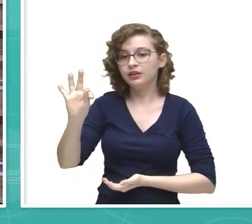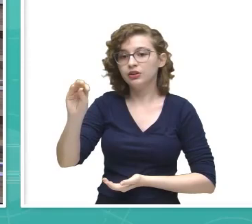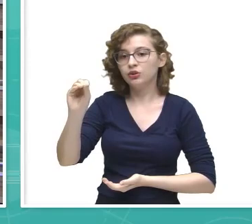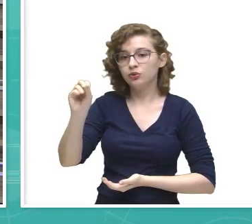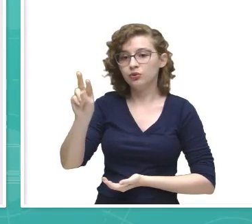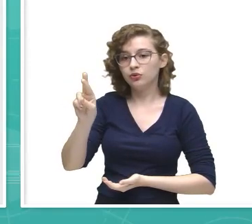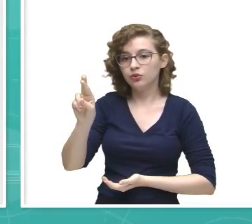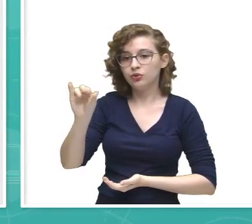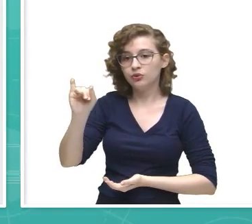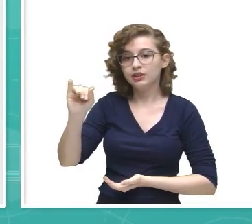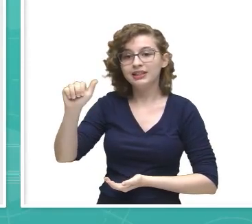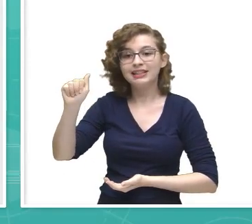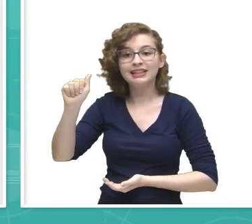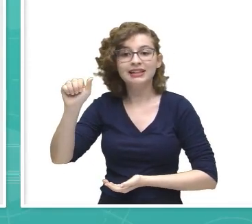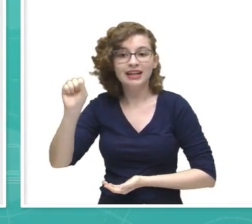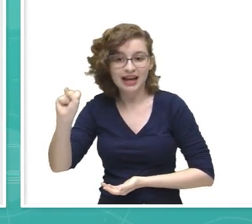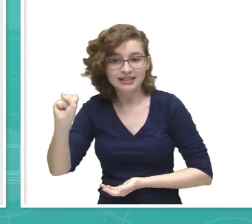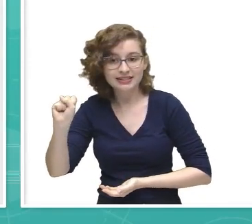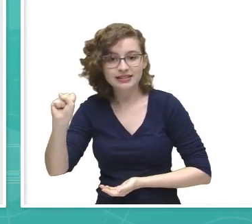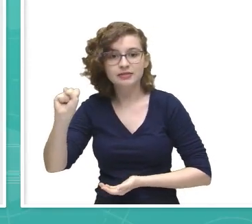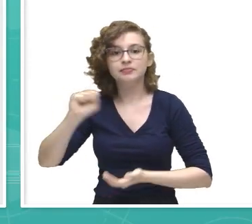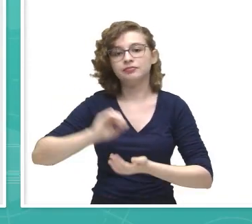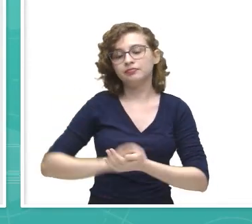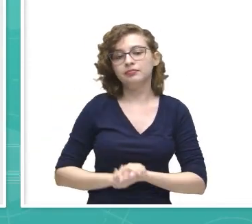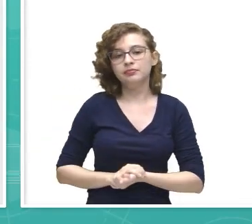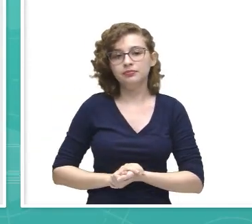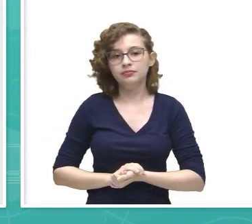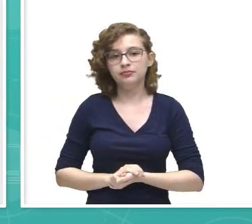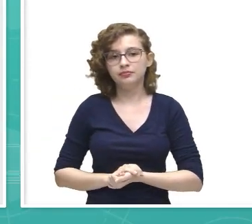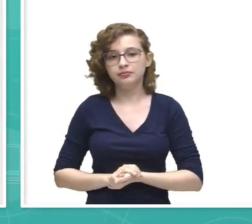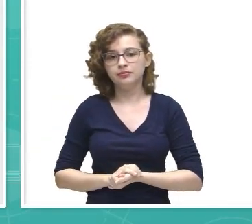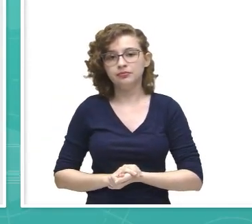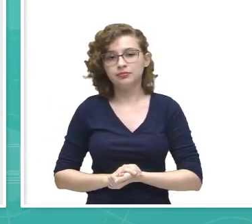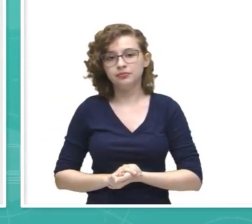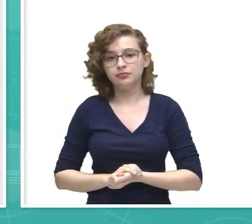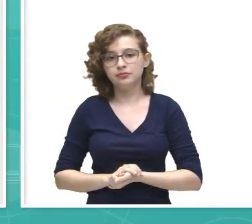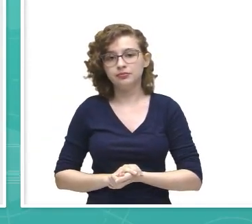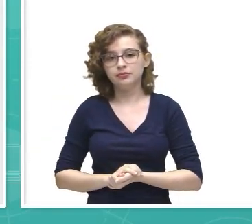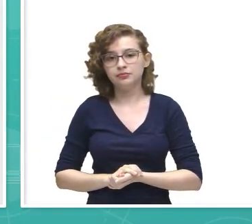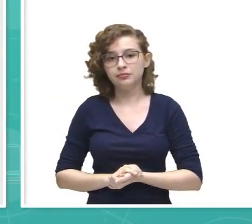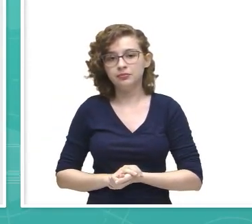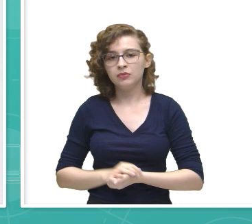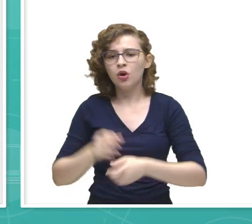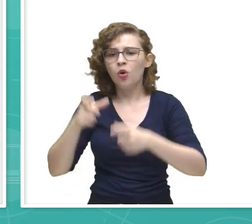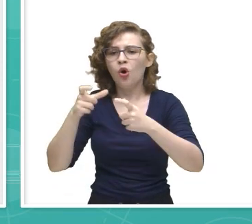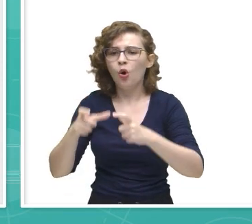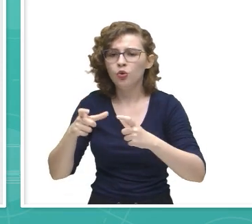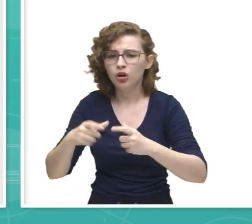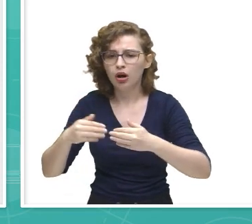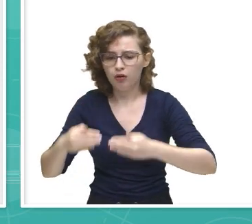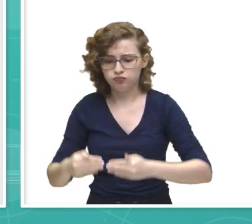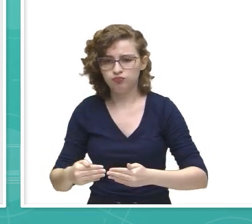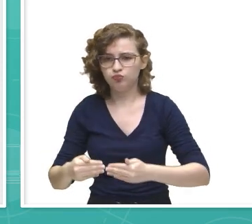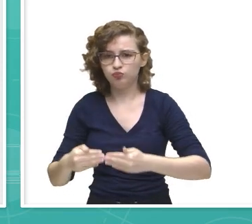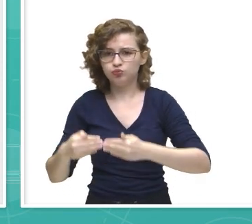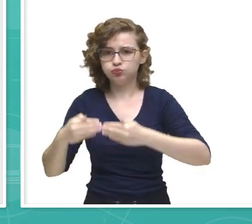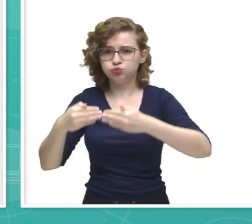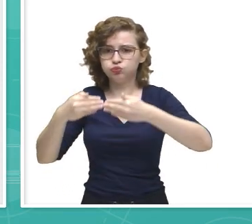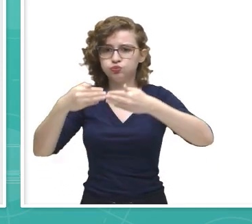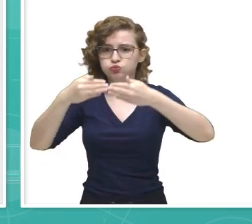feitoria, gente. Próxima cartela. O que são feitorias? Feitoria é um local fortificado ou